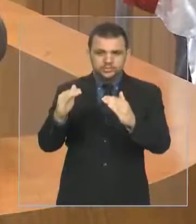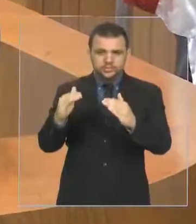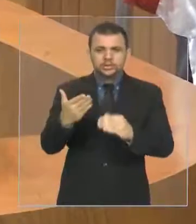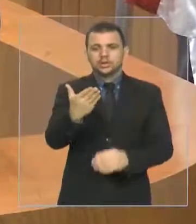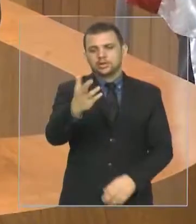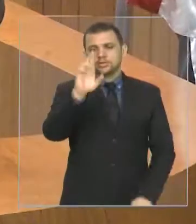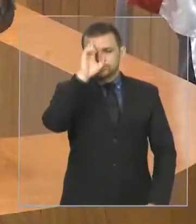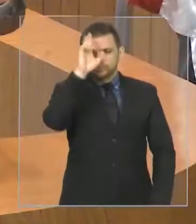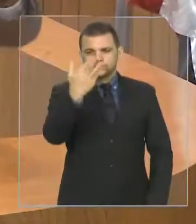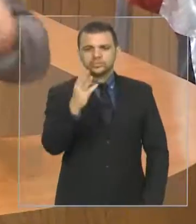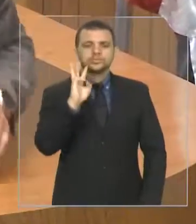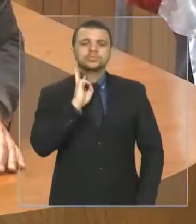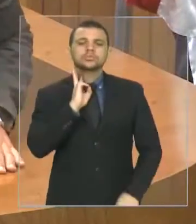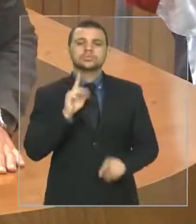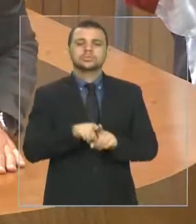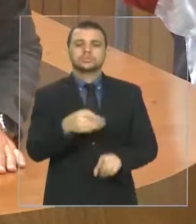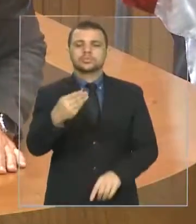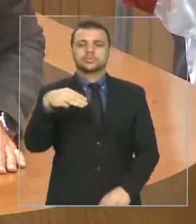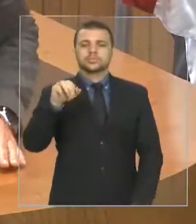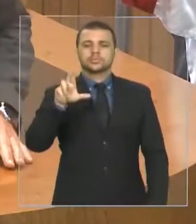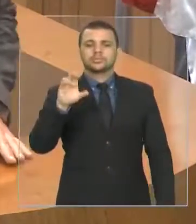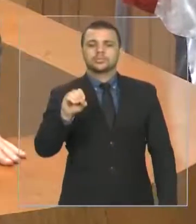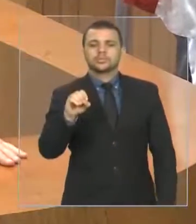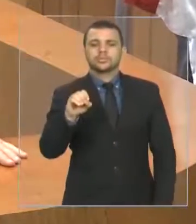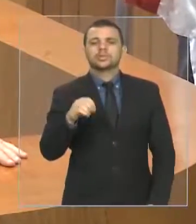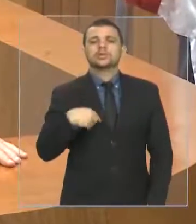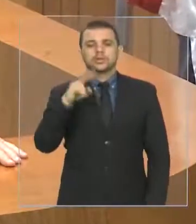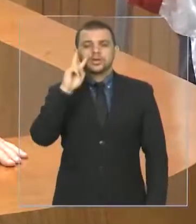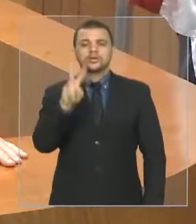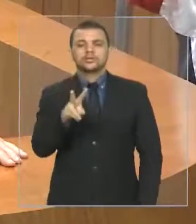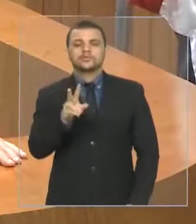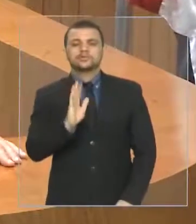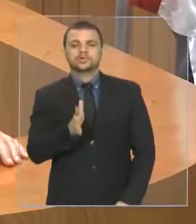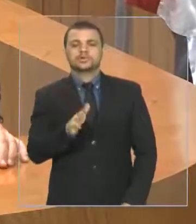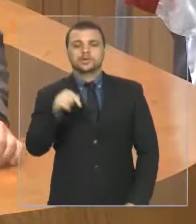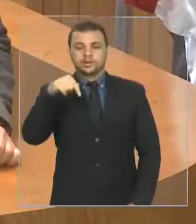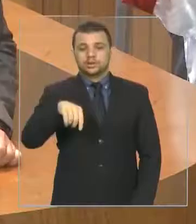vi. Vossa Excelência aqui em São Luís e Vossa Excelência lá em